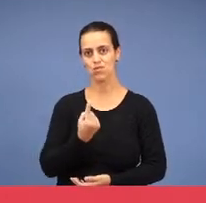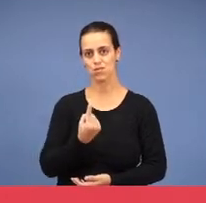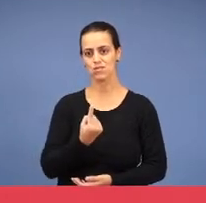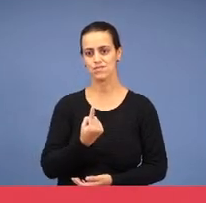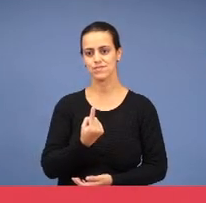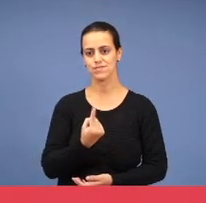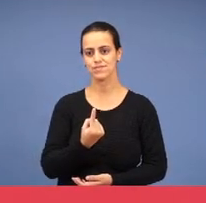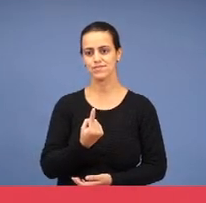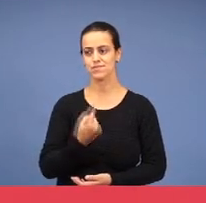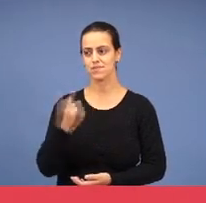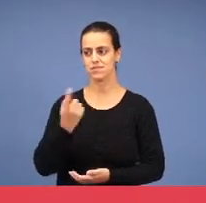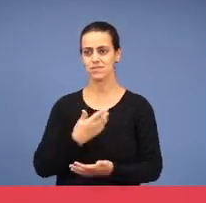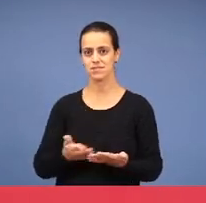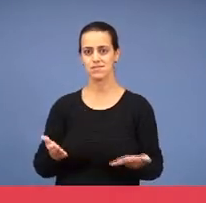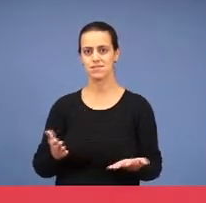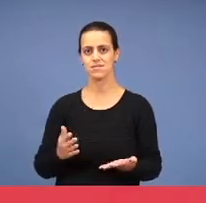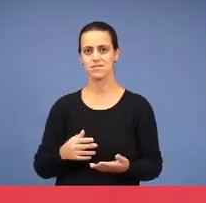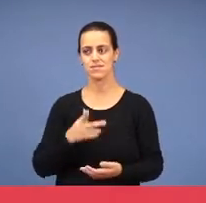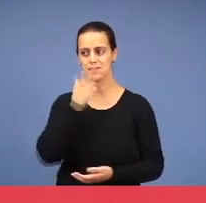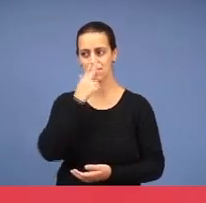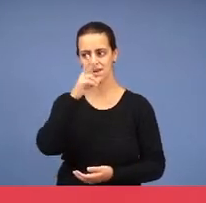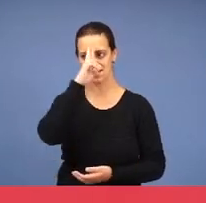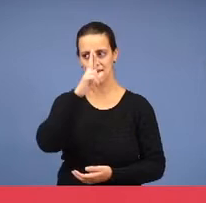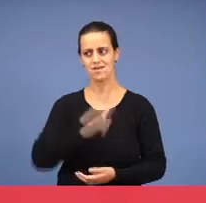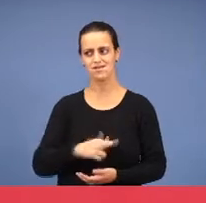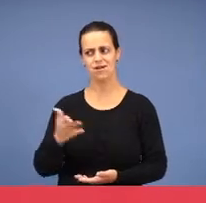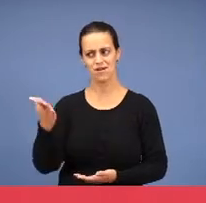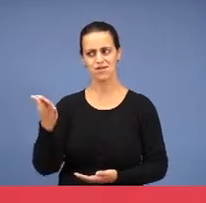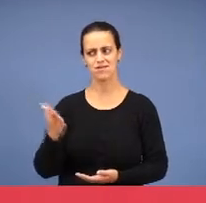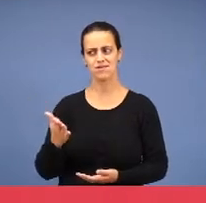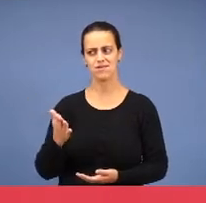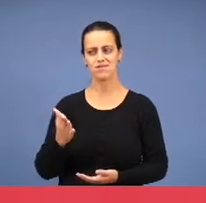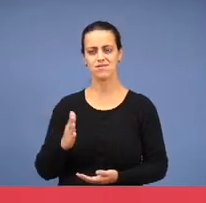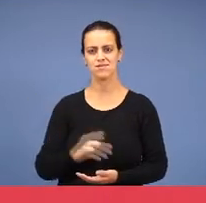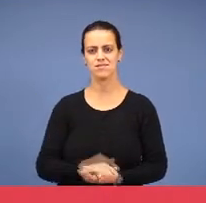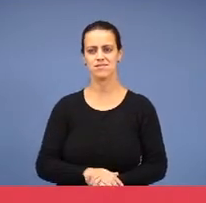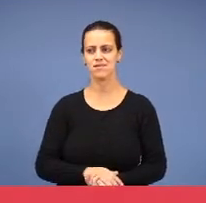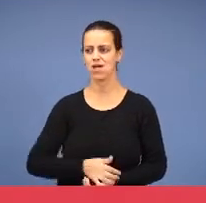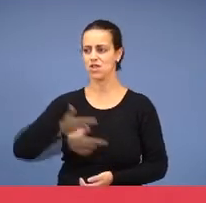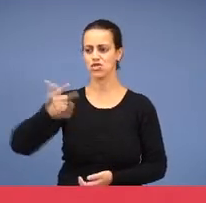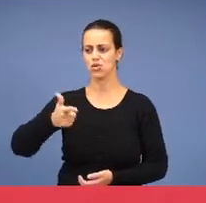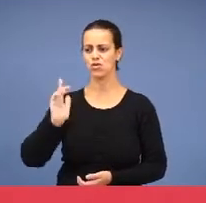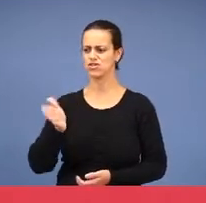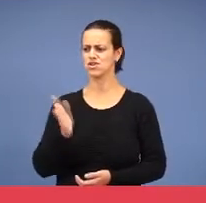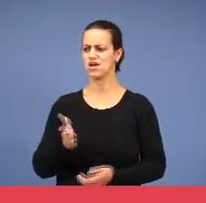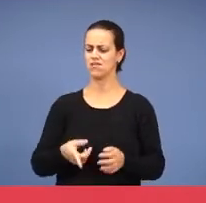avisando que está na revelação. Aqui é razão, meu amigo. Ele já passou para os dois antes de chegar no um.